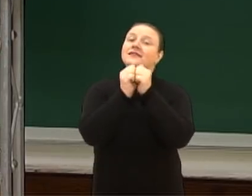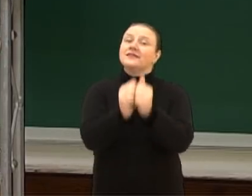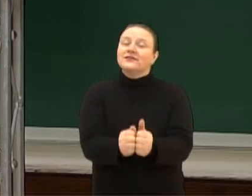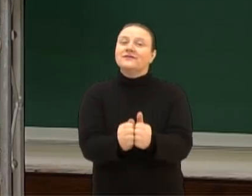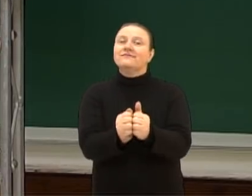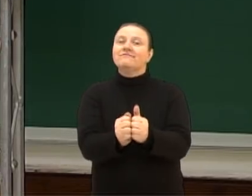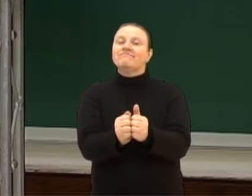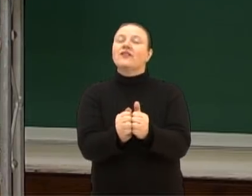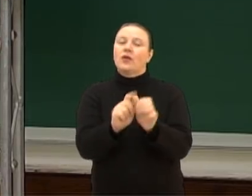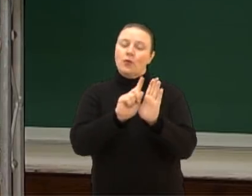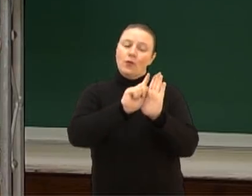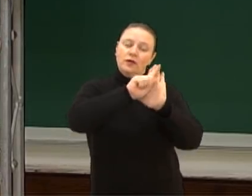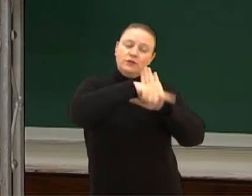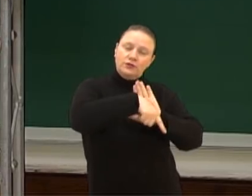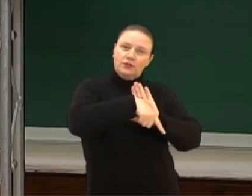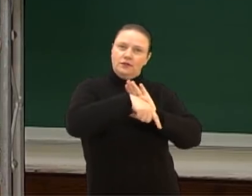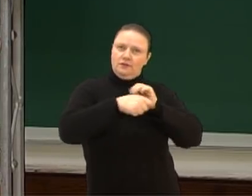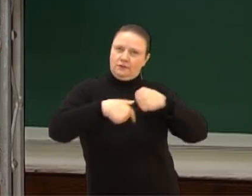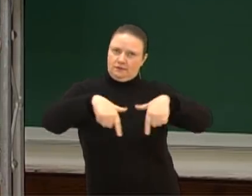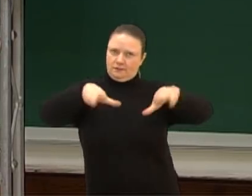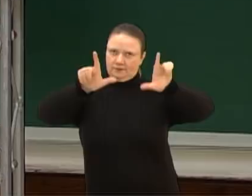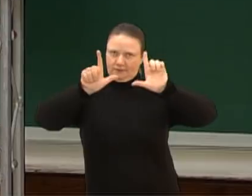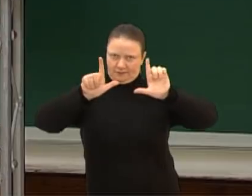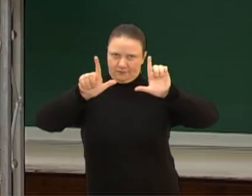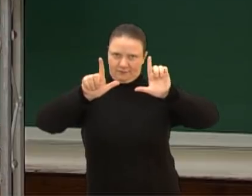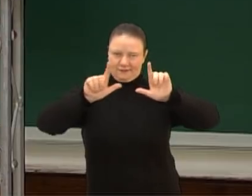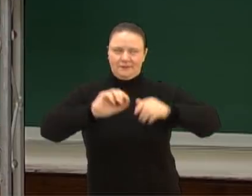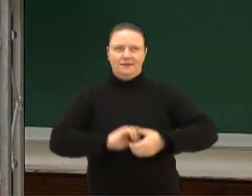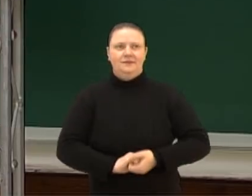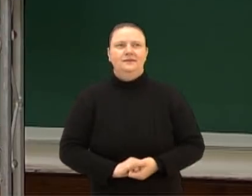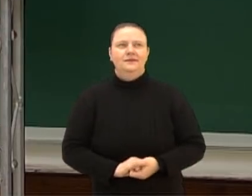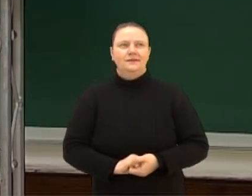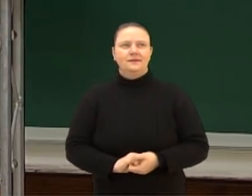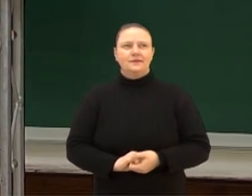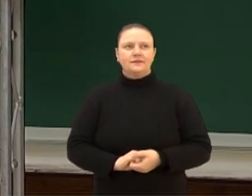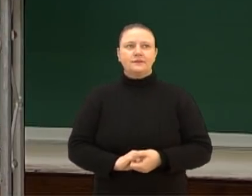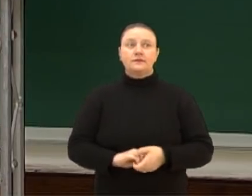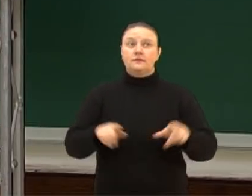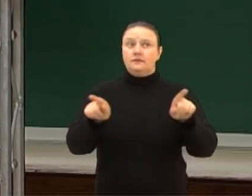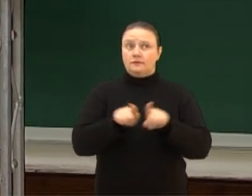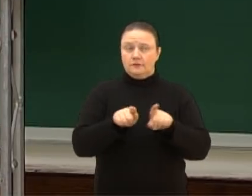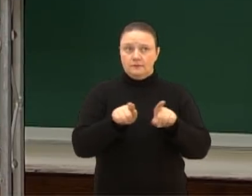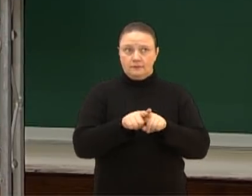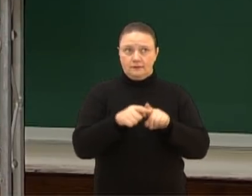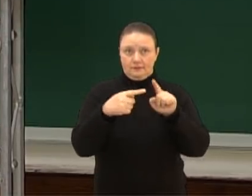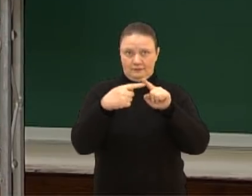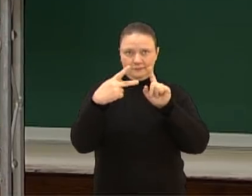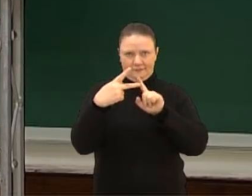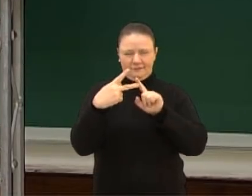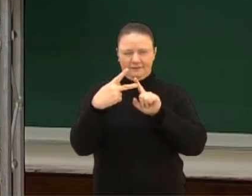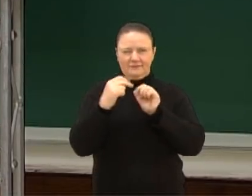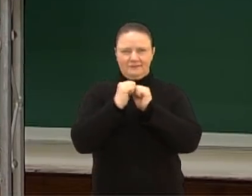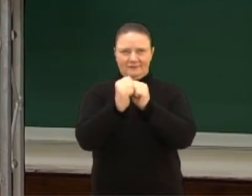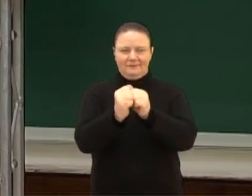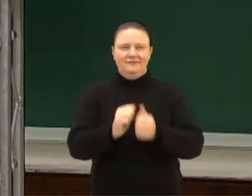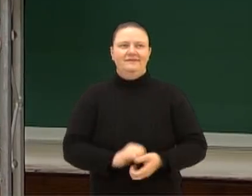com esse item, esse elemento da esfera de circulação. Então duas esferas de circulação,